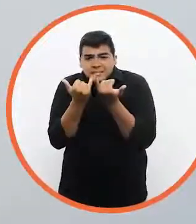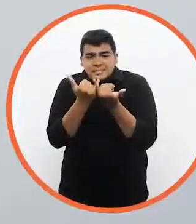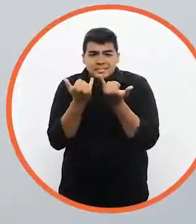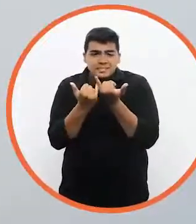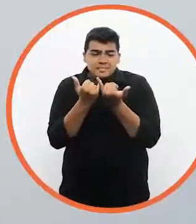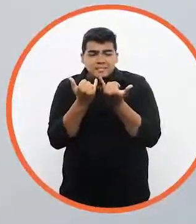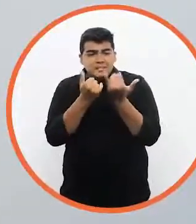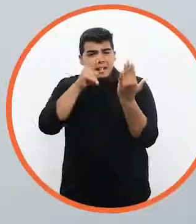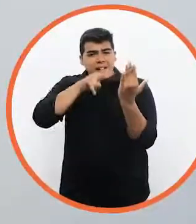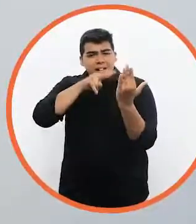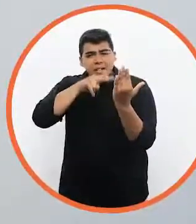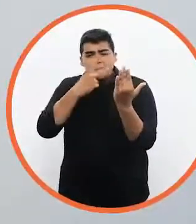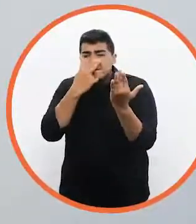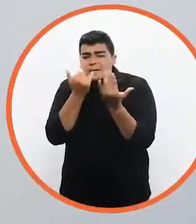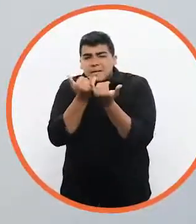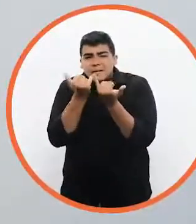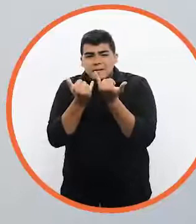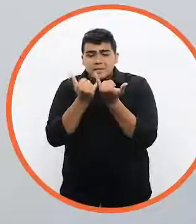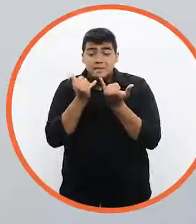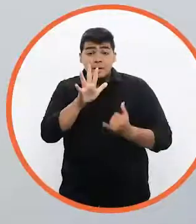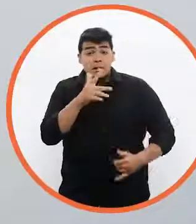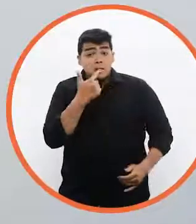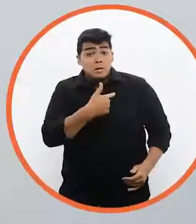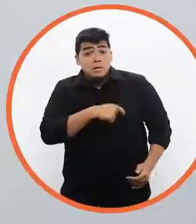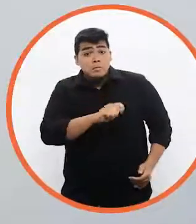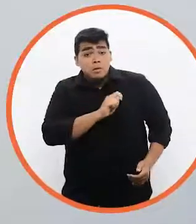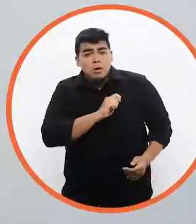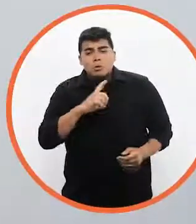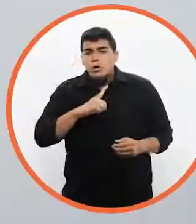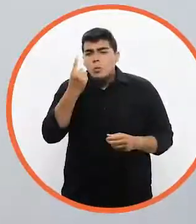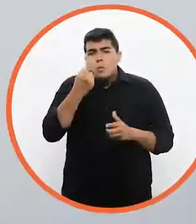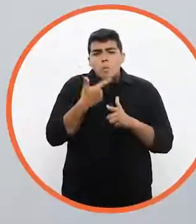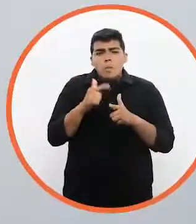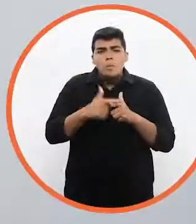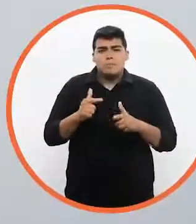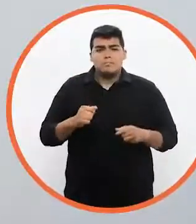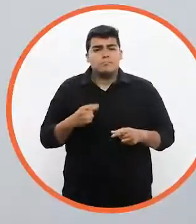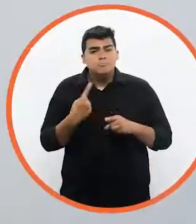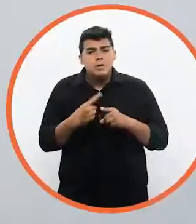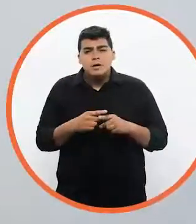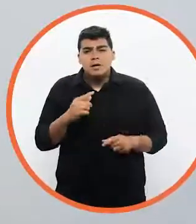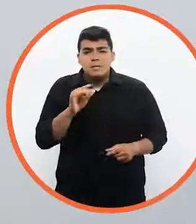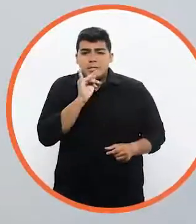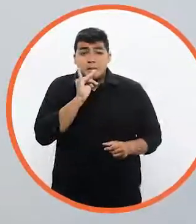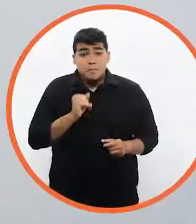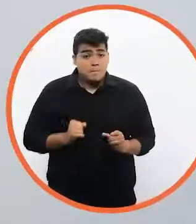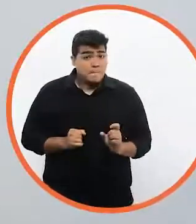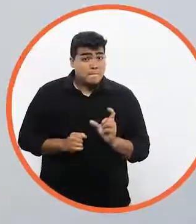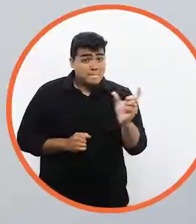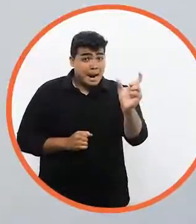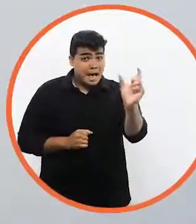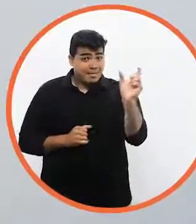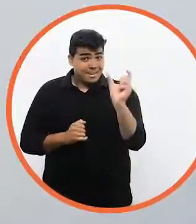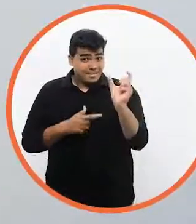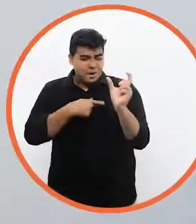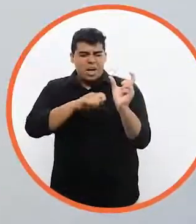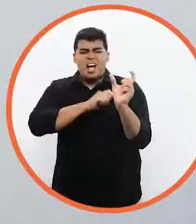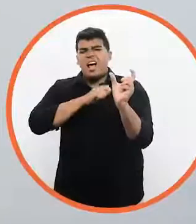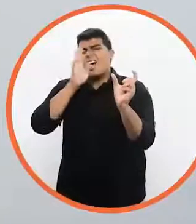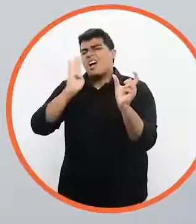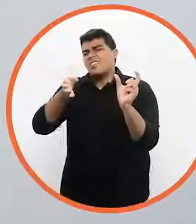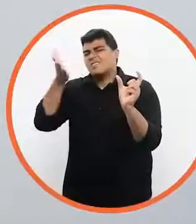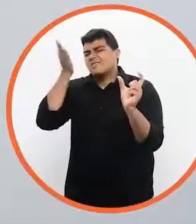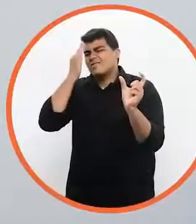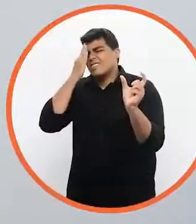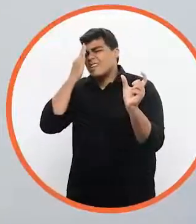com relação à língua espanhola se dá exatamente com aquelas palavrinhas que a gente acha que vão significar uma coisa, mas que vão ter